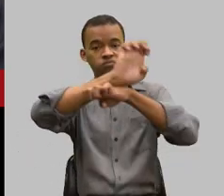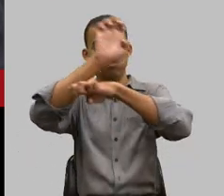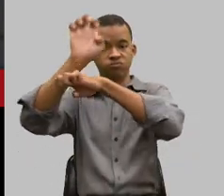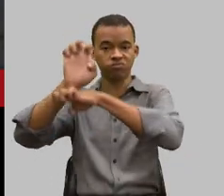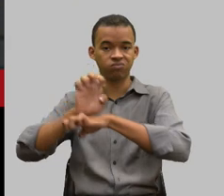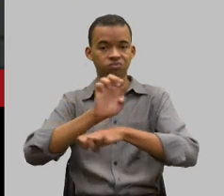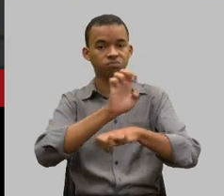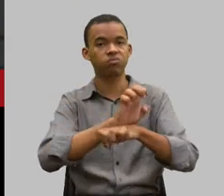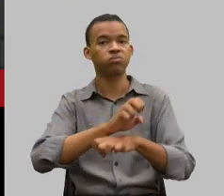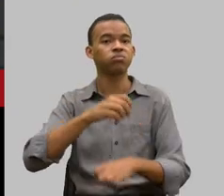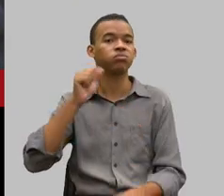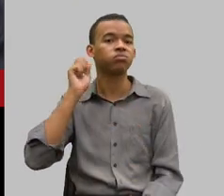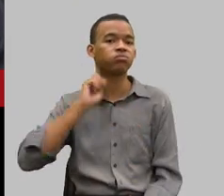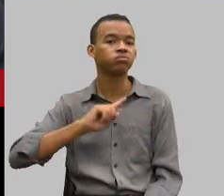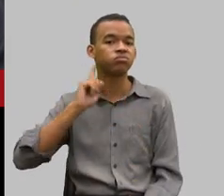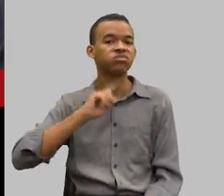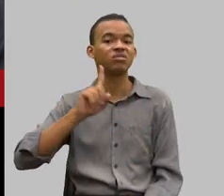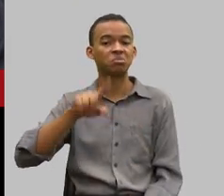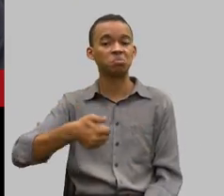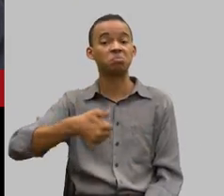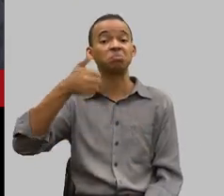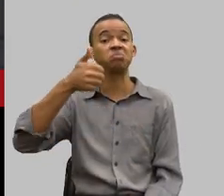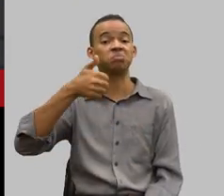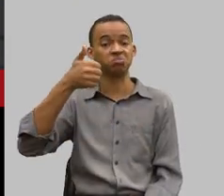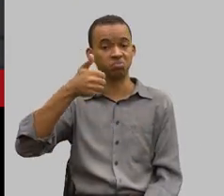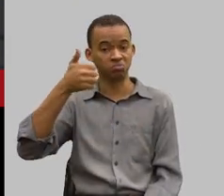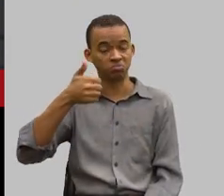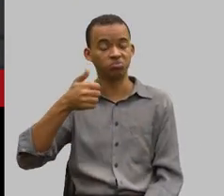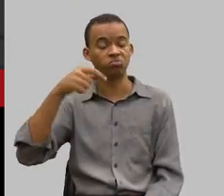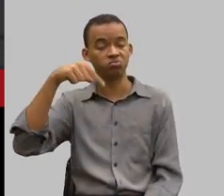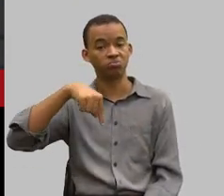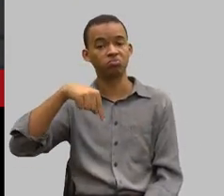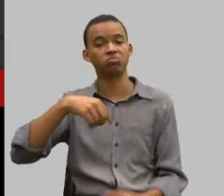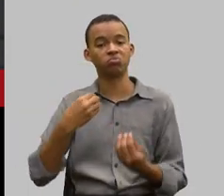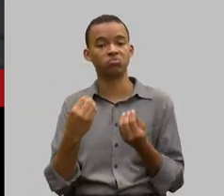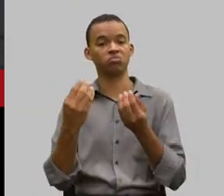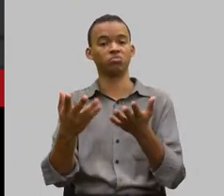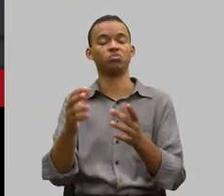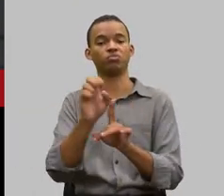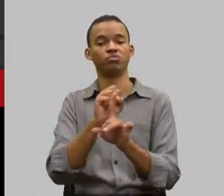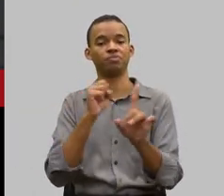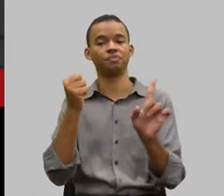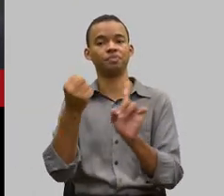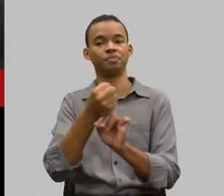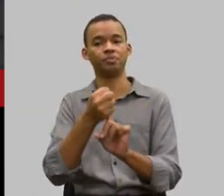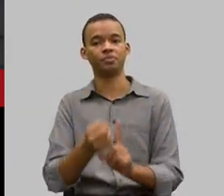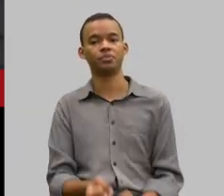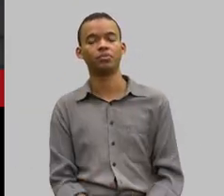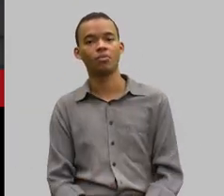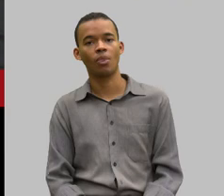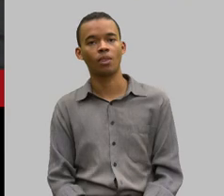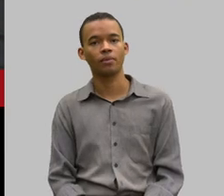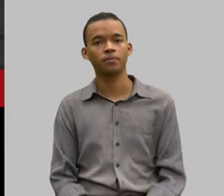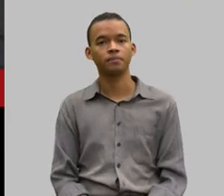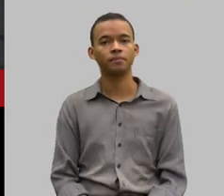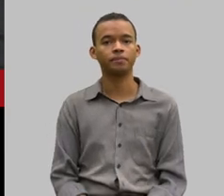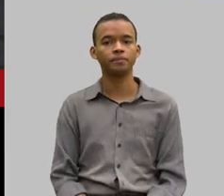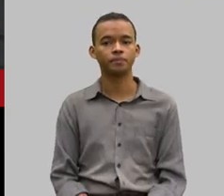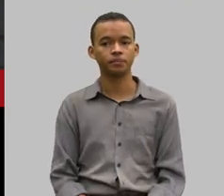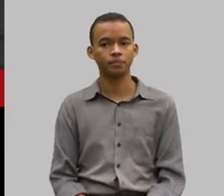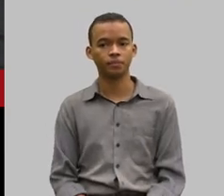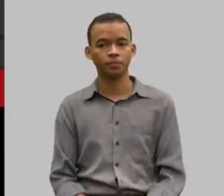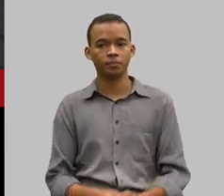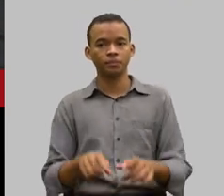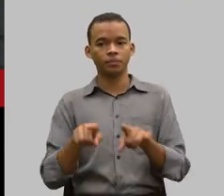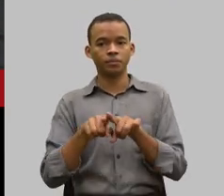maneira Ah beleza Muito obrigado até na na época da pandemia o que alavancou